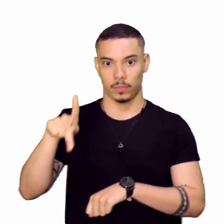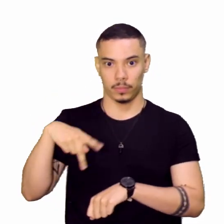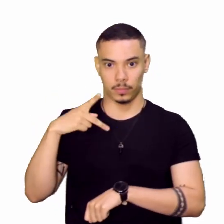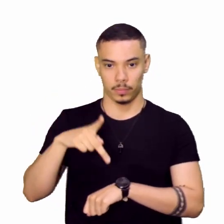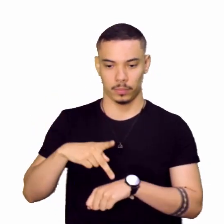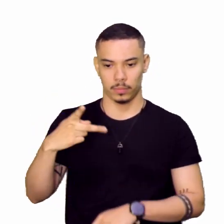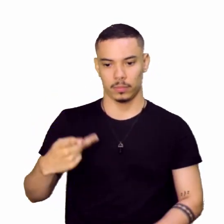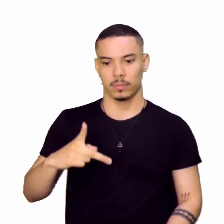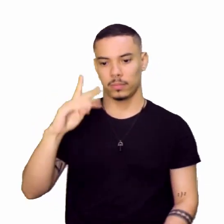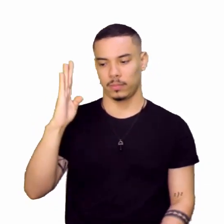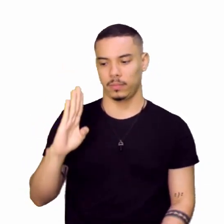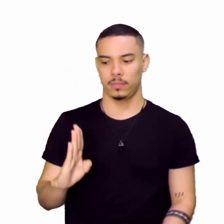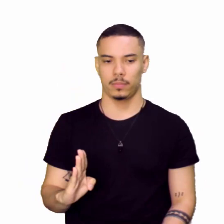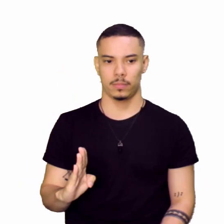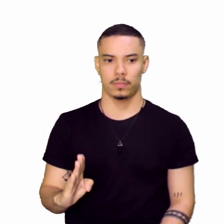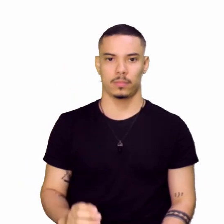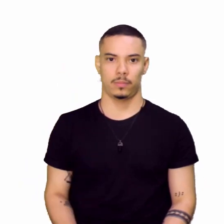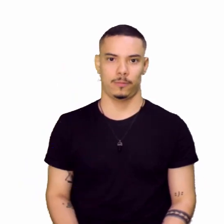Brasil